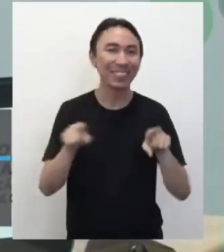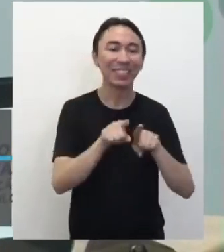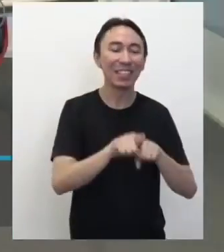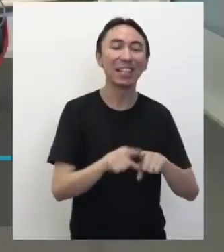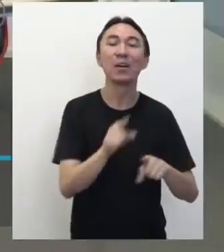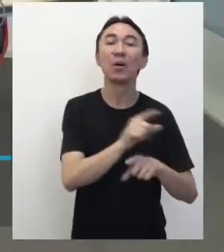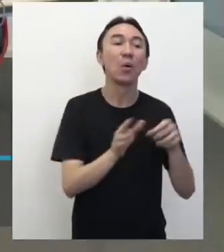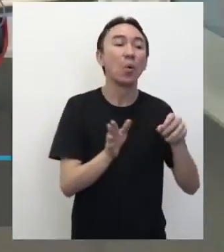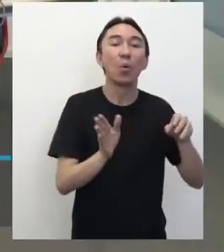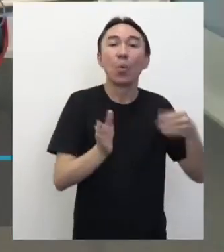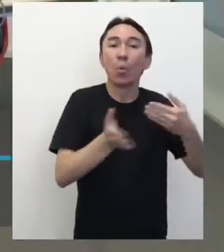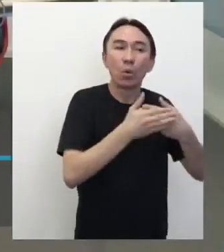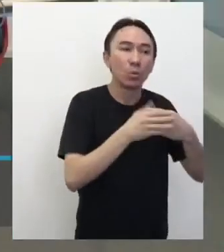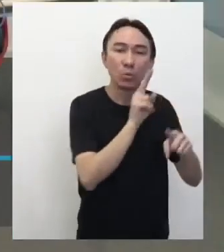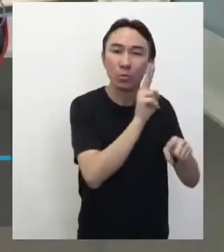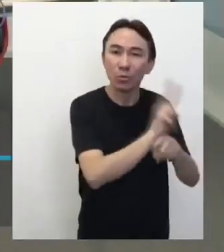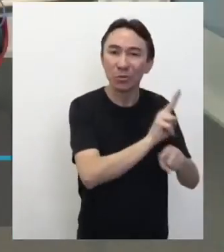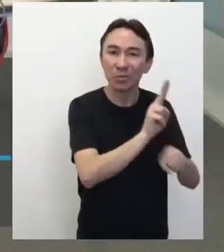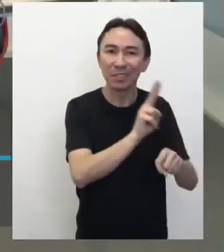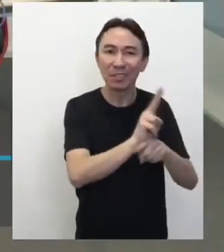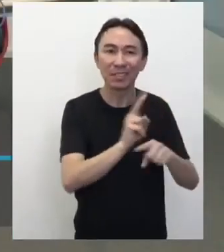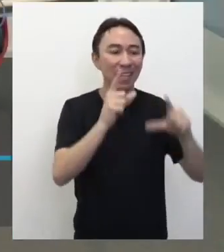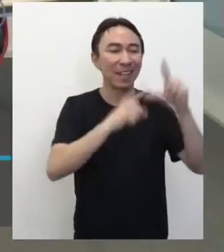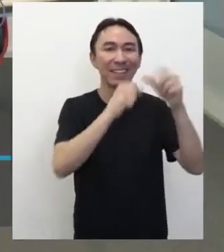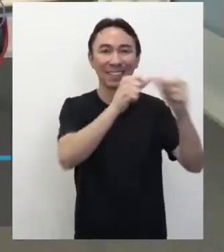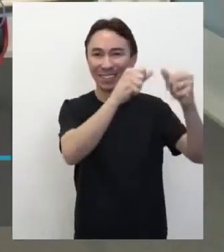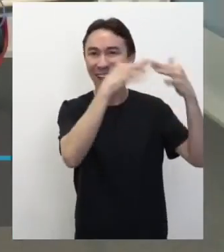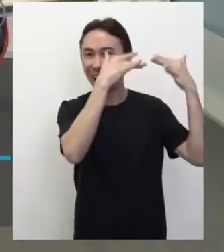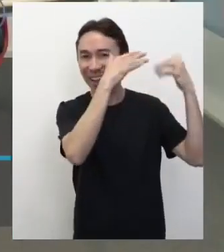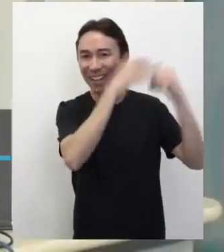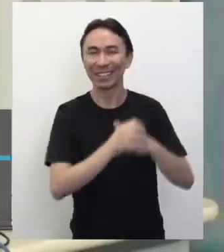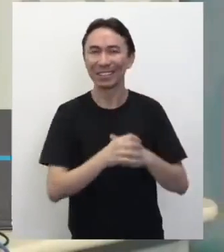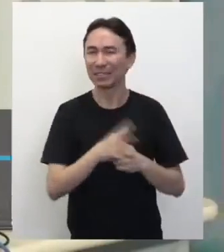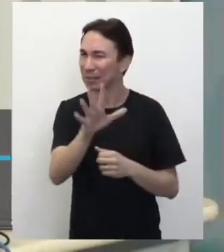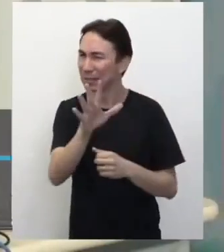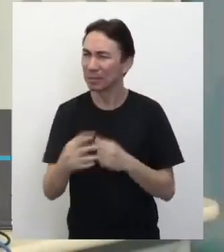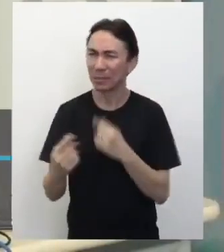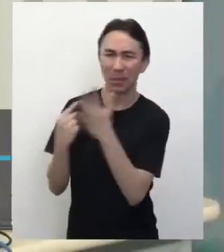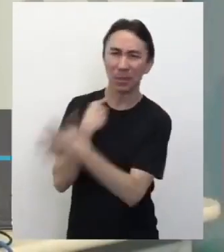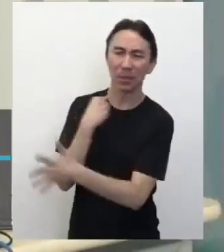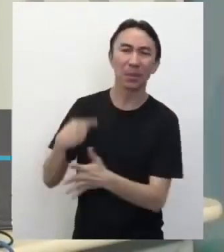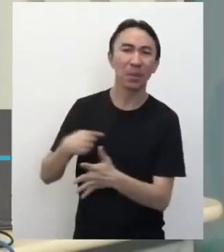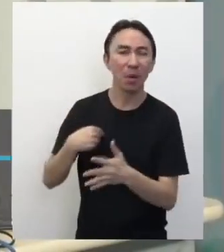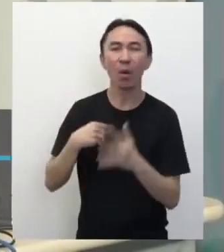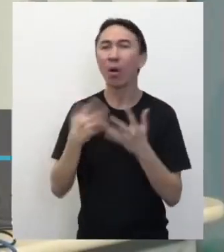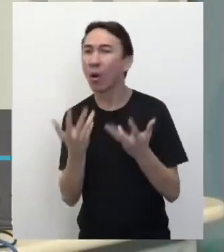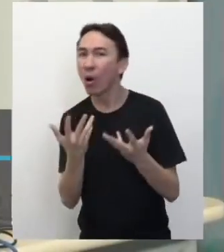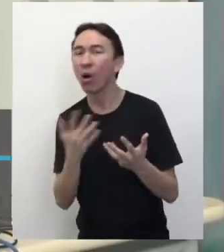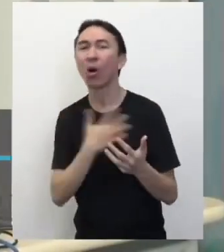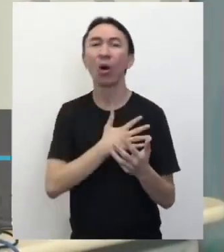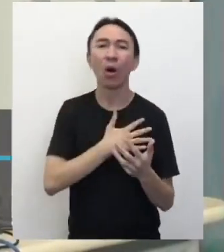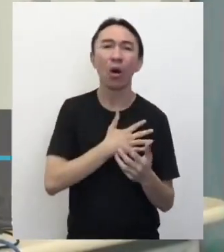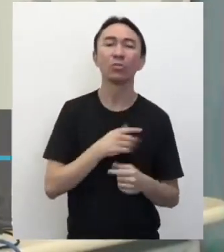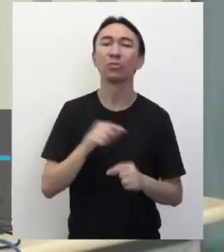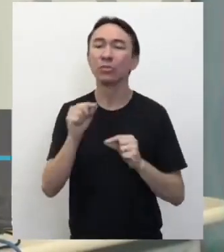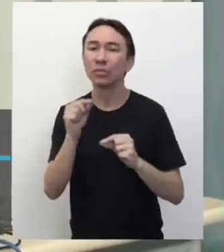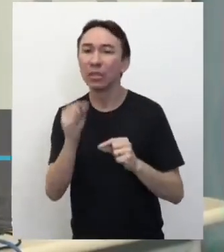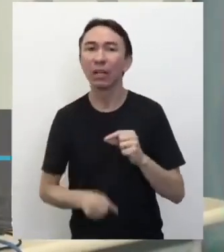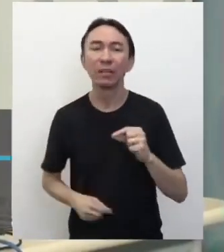Gente, é verdade, ó. Eles perguntaram se eu gosto do Senhor dos Anéis. Desse mundo aí, da fantasia, o que eu mais gosto é Senhor dos